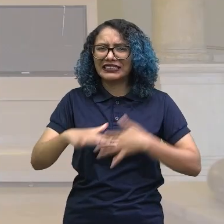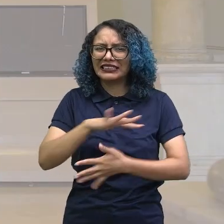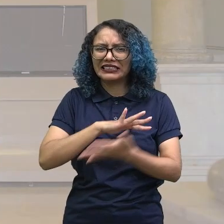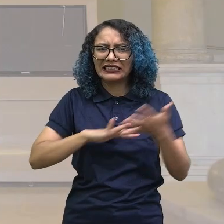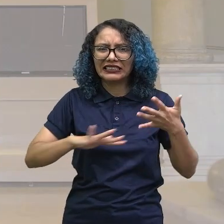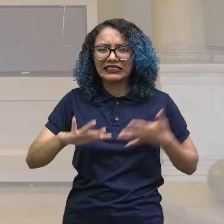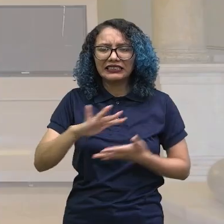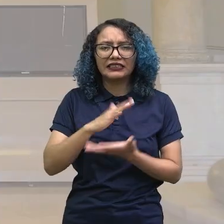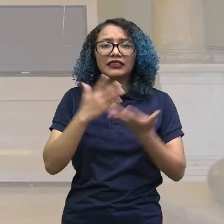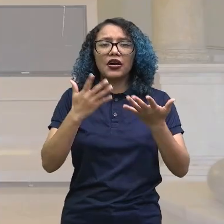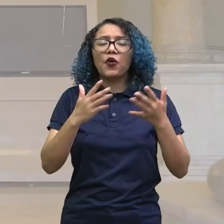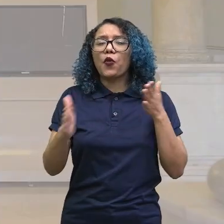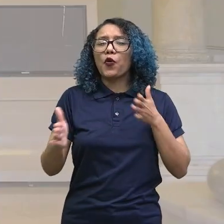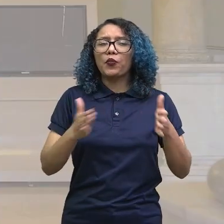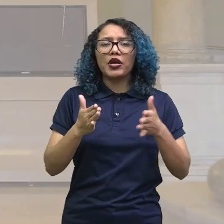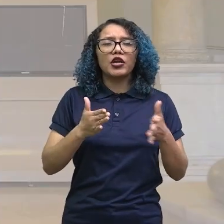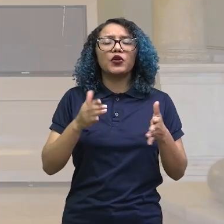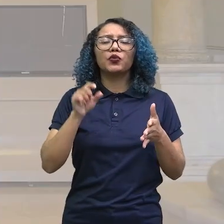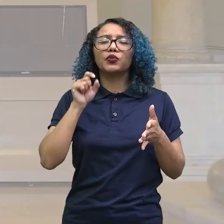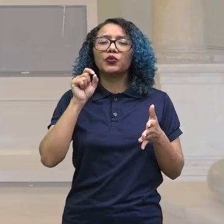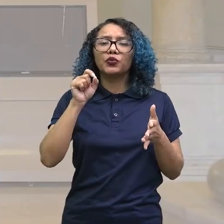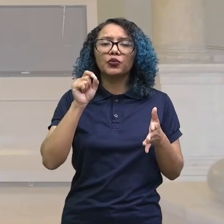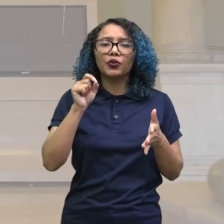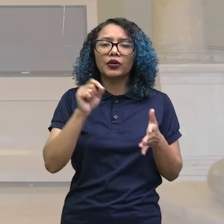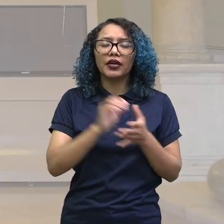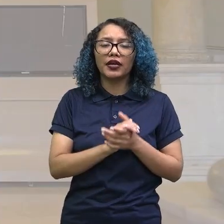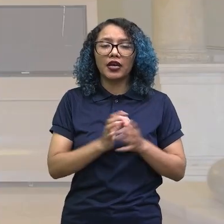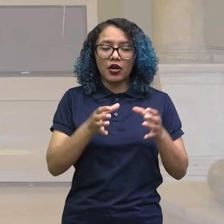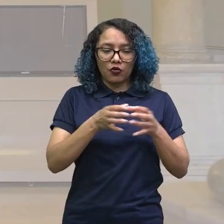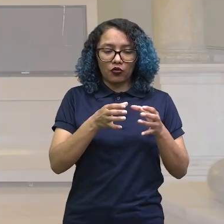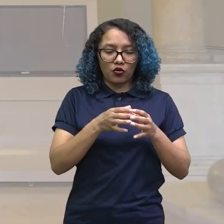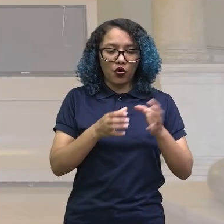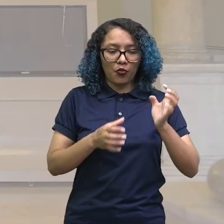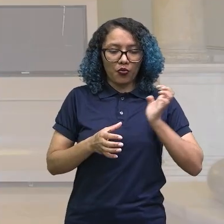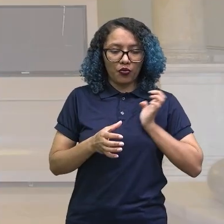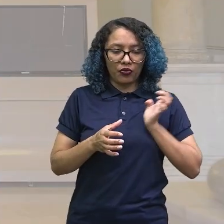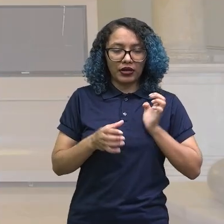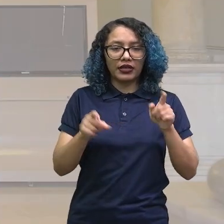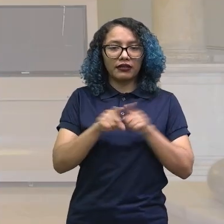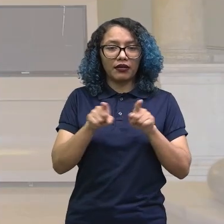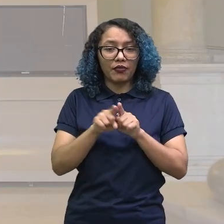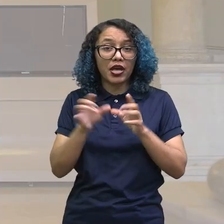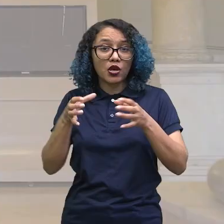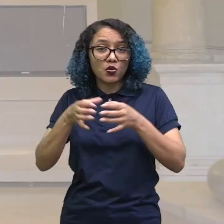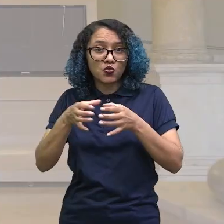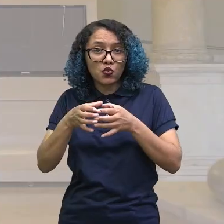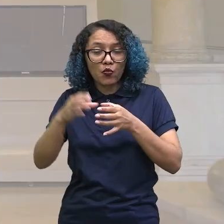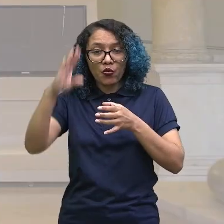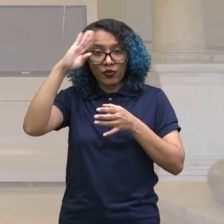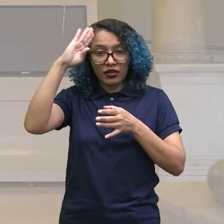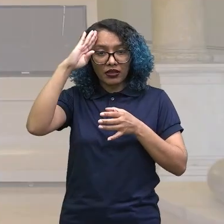o período perfeito para que elites urbanas e grupos militares